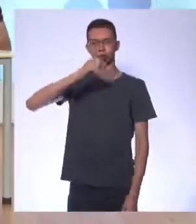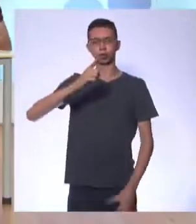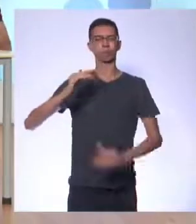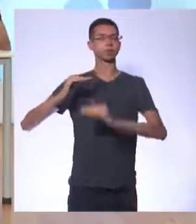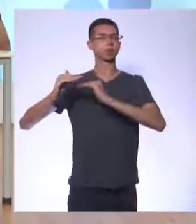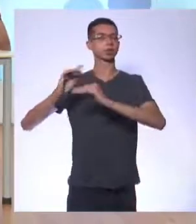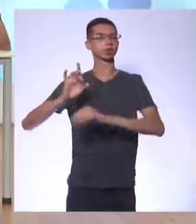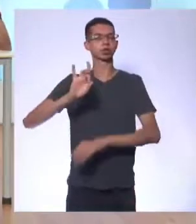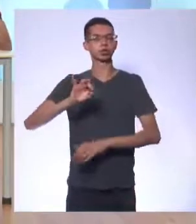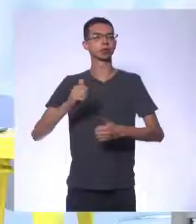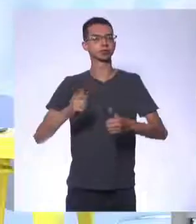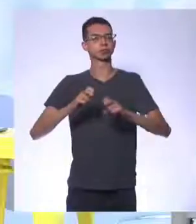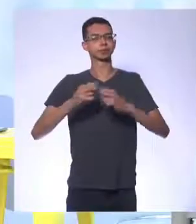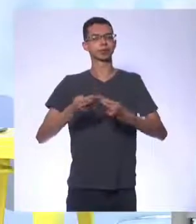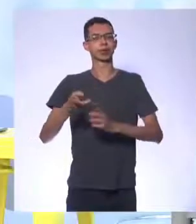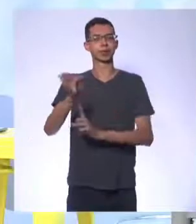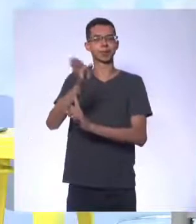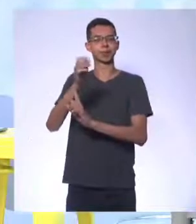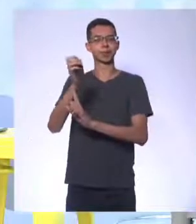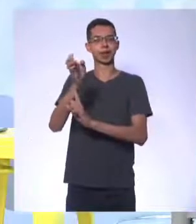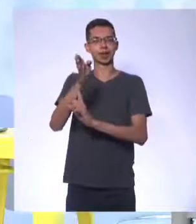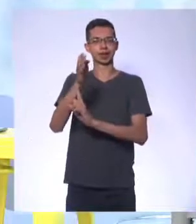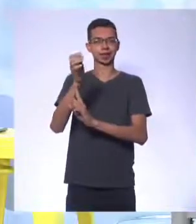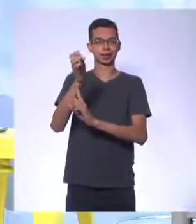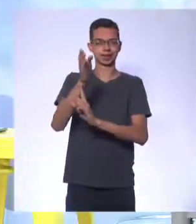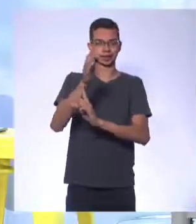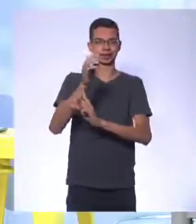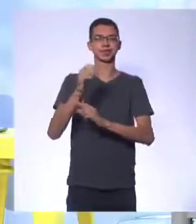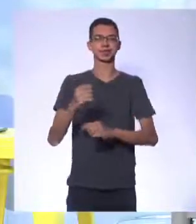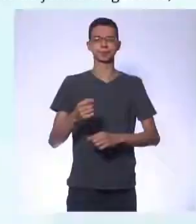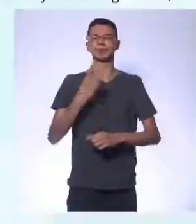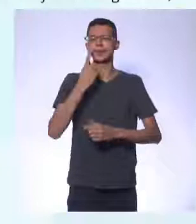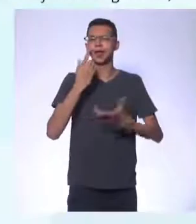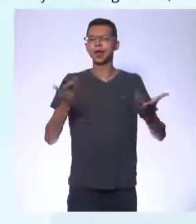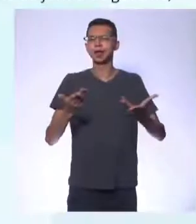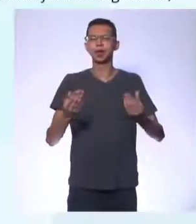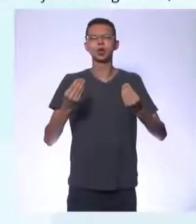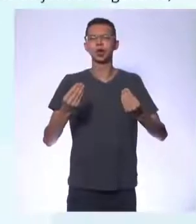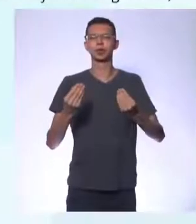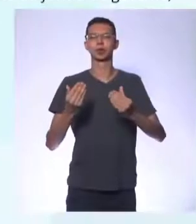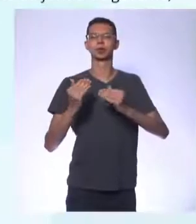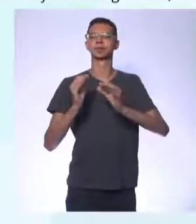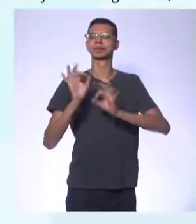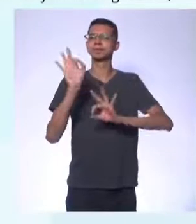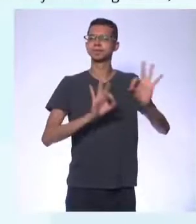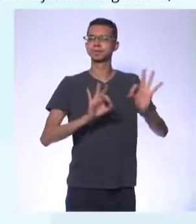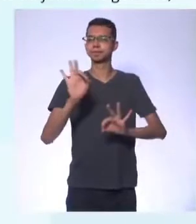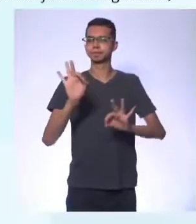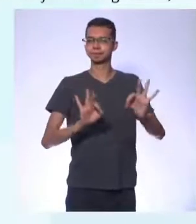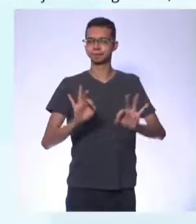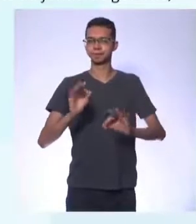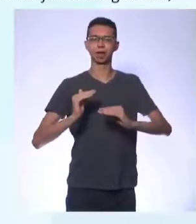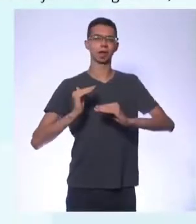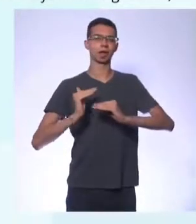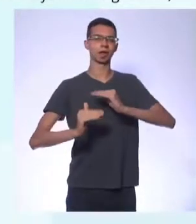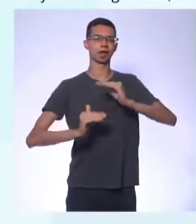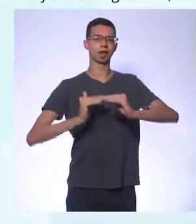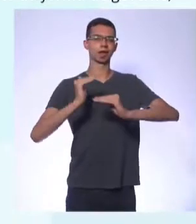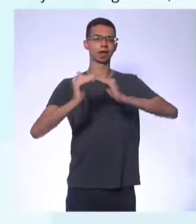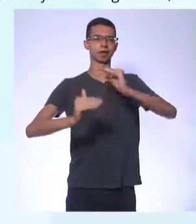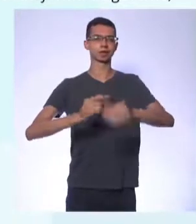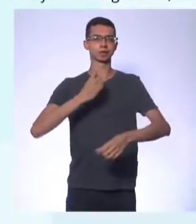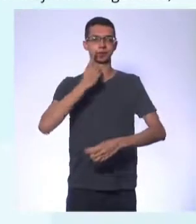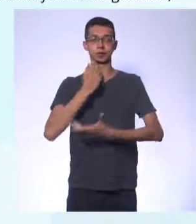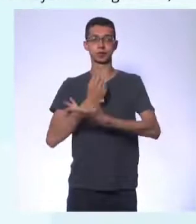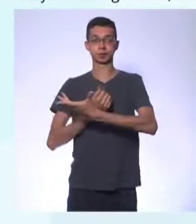certo? Vamos dar uma olhadinha então na evolução aí da construção da nossa bandeira nacional? Dá uma olhadinha na tela. Então, no fim, gente, a referência era com